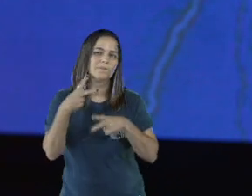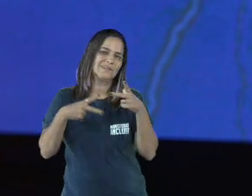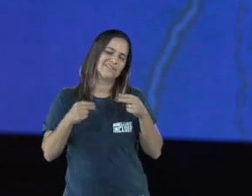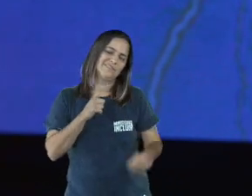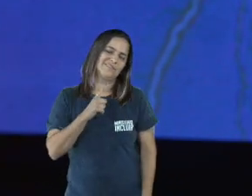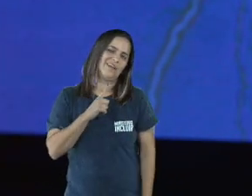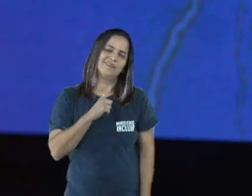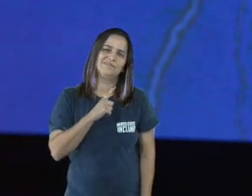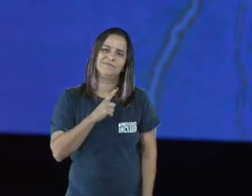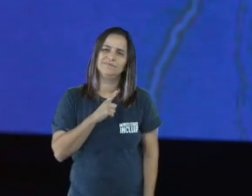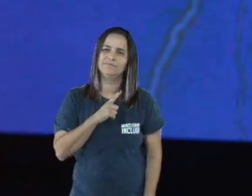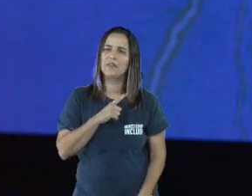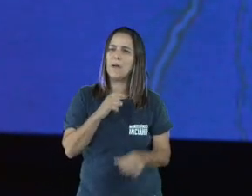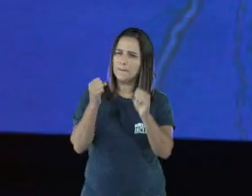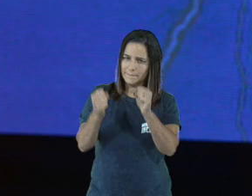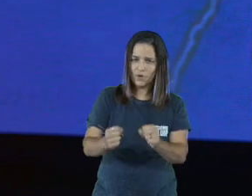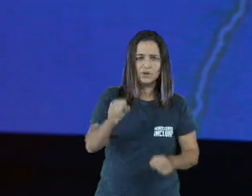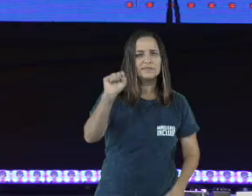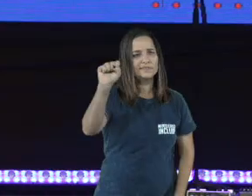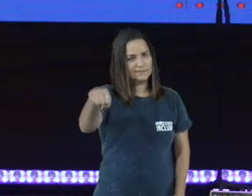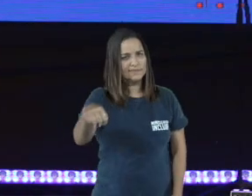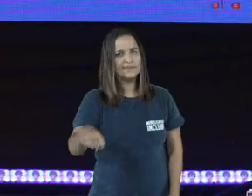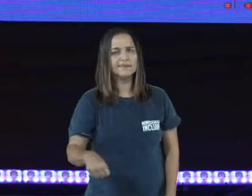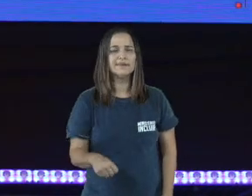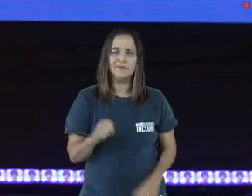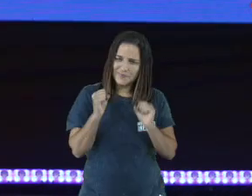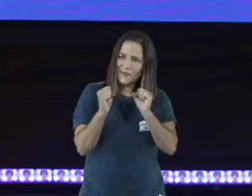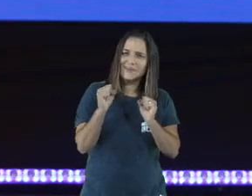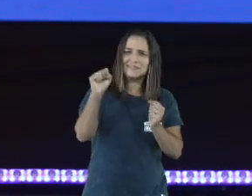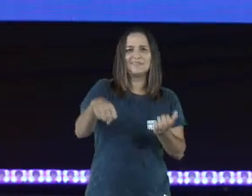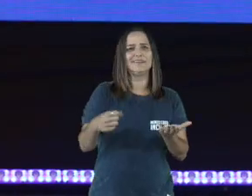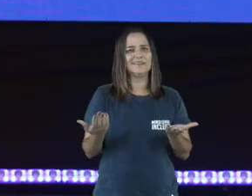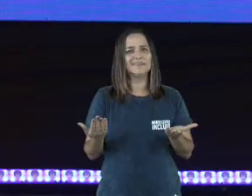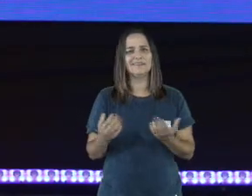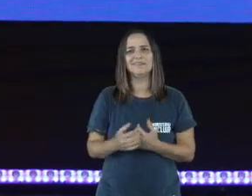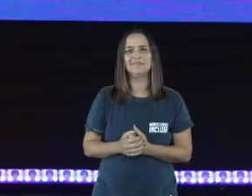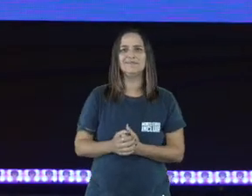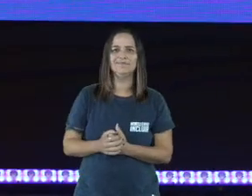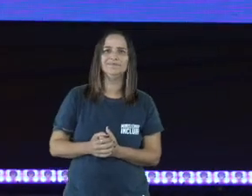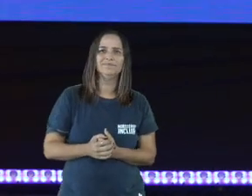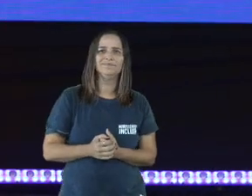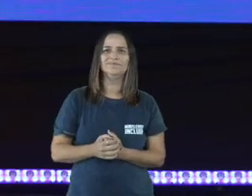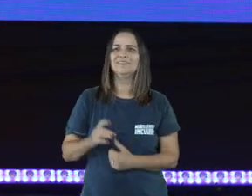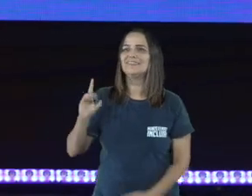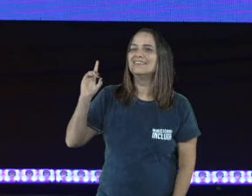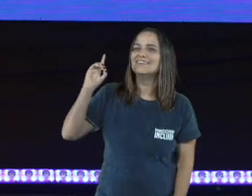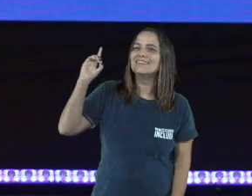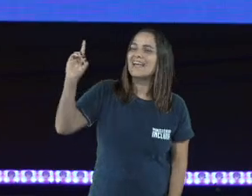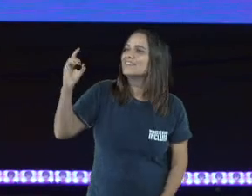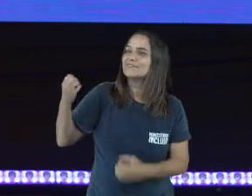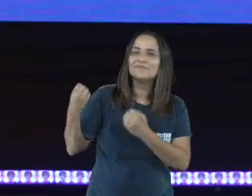agr eu disse que Deus pode abrir qualquer porta para a gente e que Deus é Deus de multiplicação e que Deus faz a gente